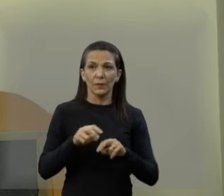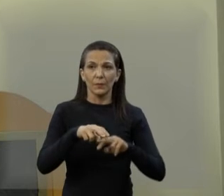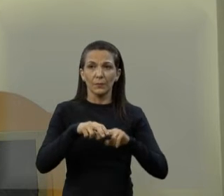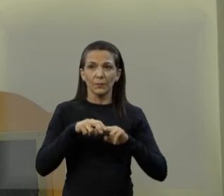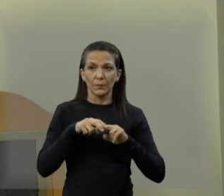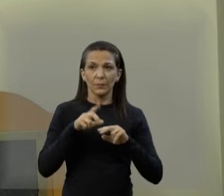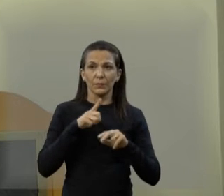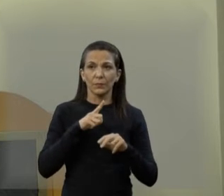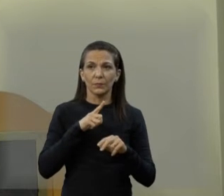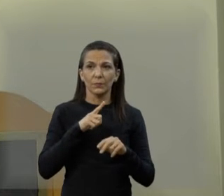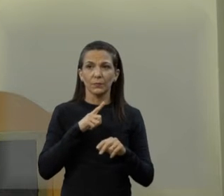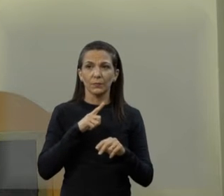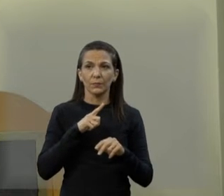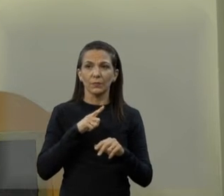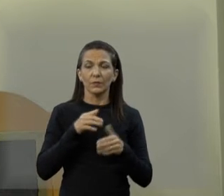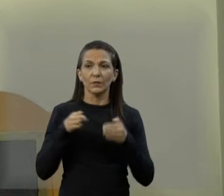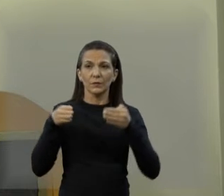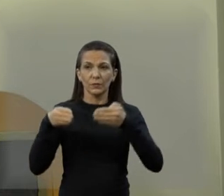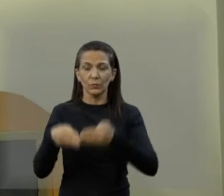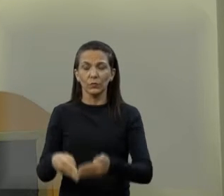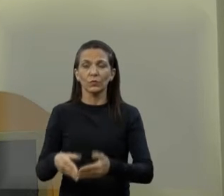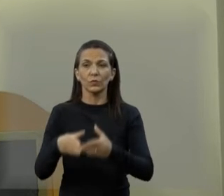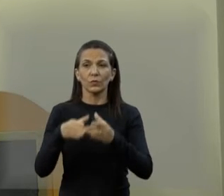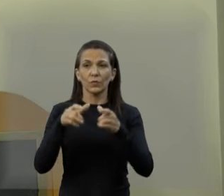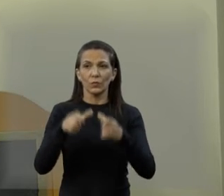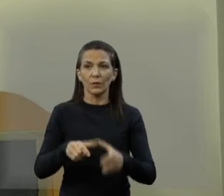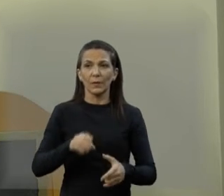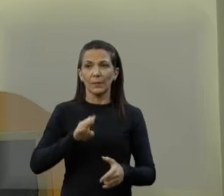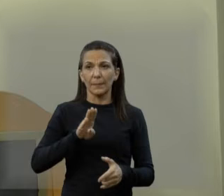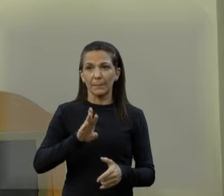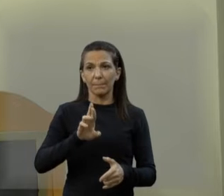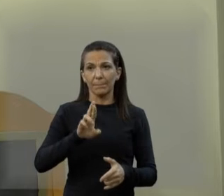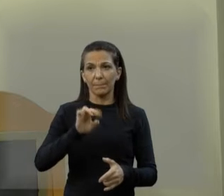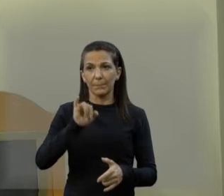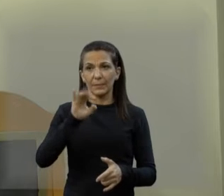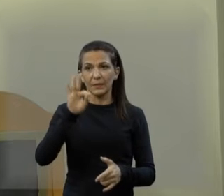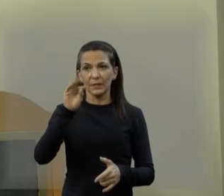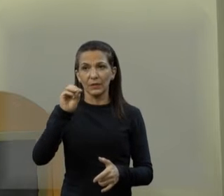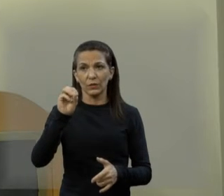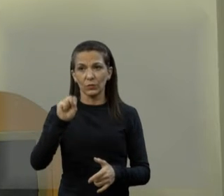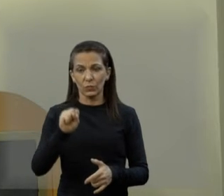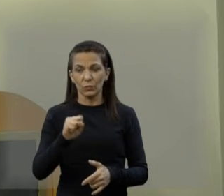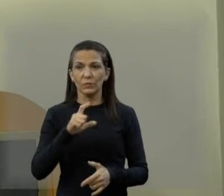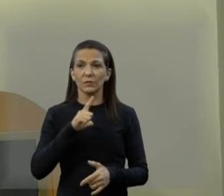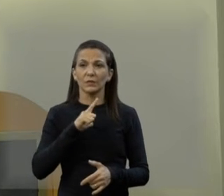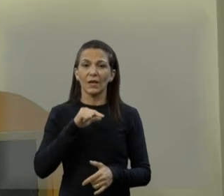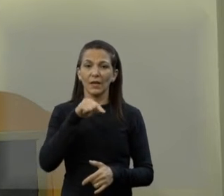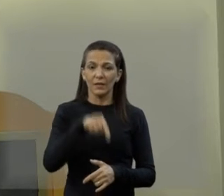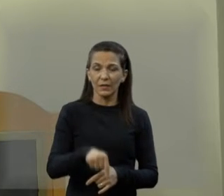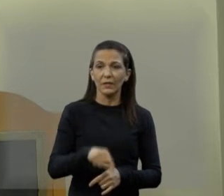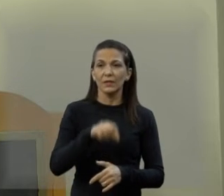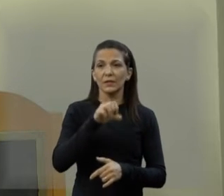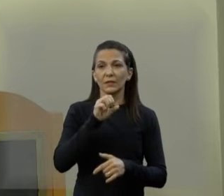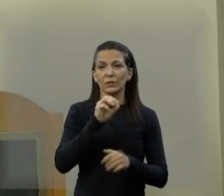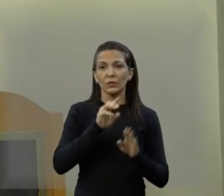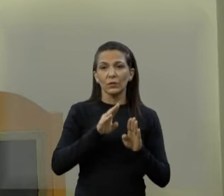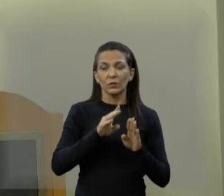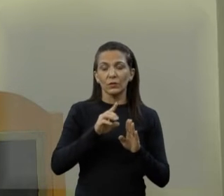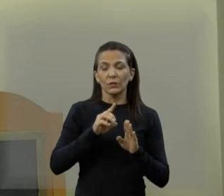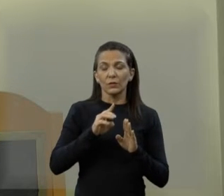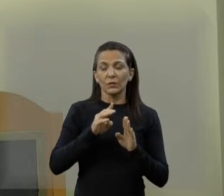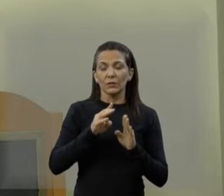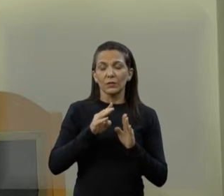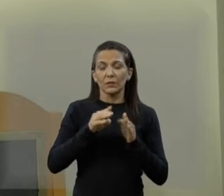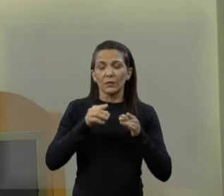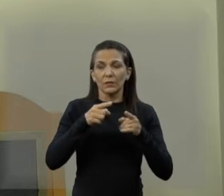pela Sepultura no localizada no Cemitério dos Britos ele existe sobre as sepulturas localizada no cemitério São